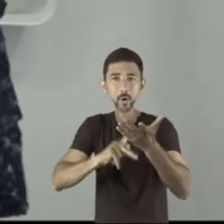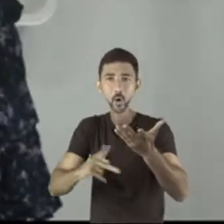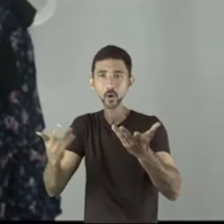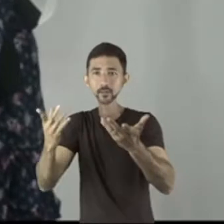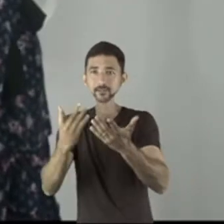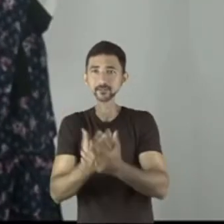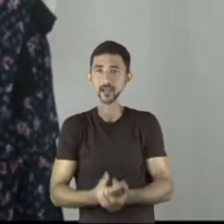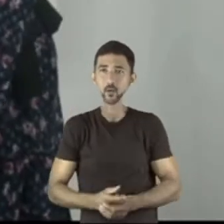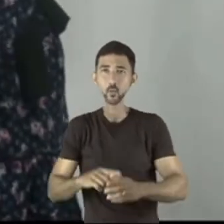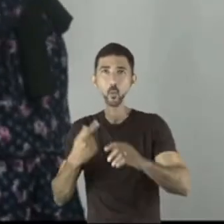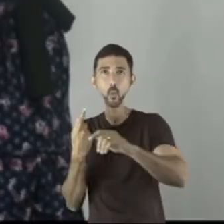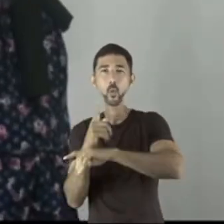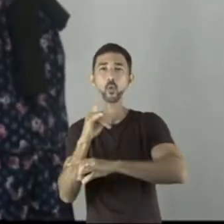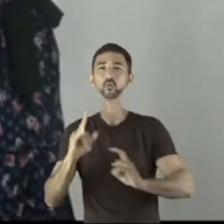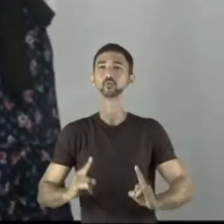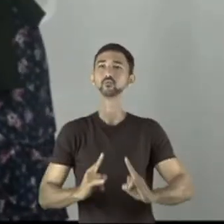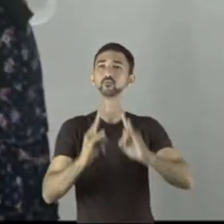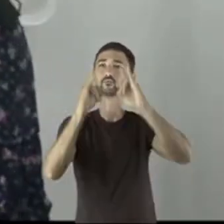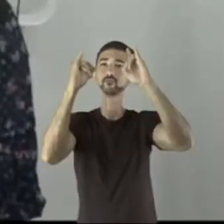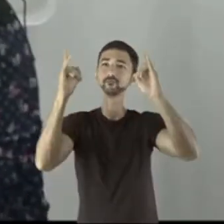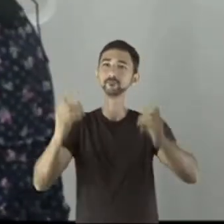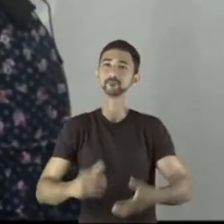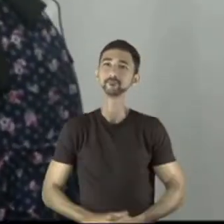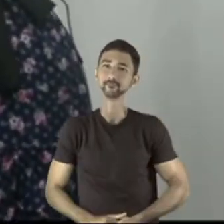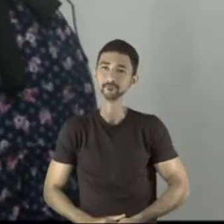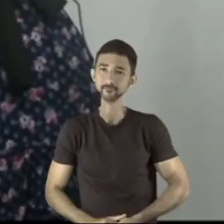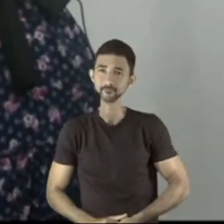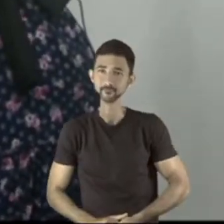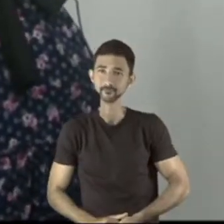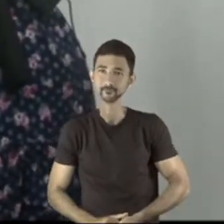No alto de um arranha-céu.